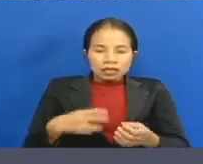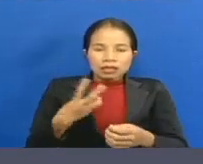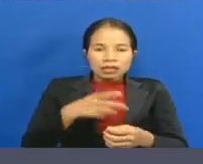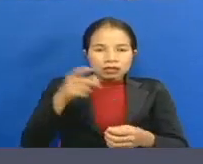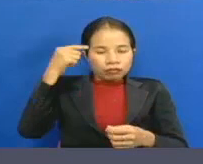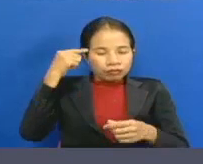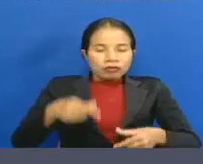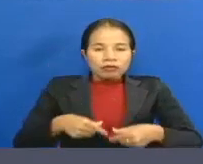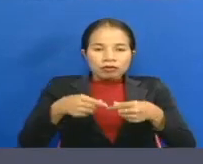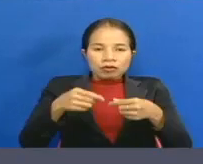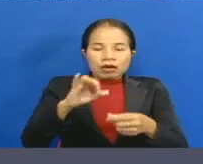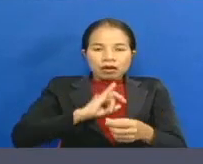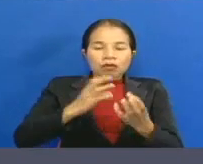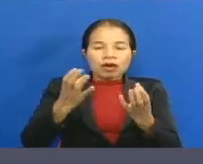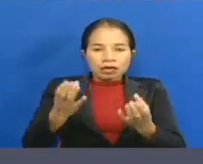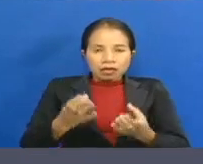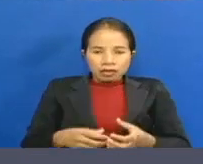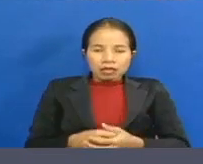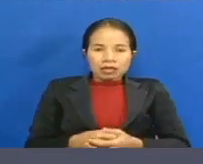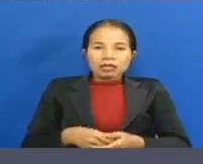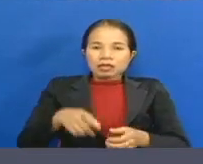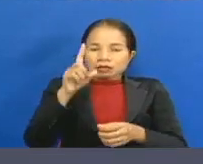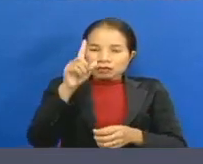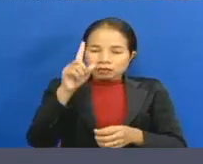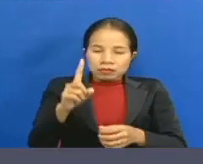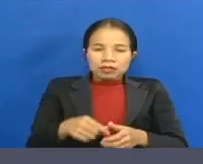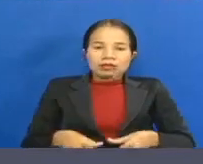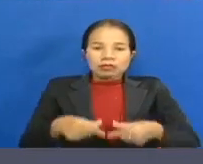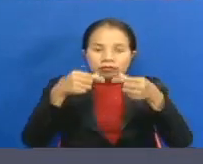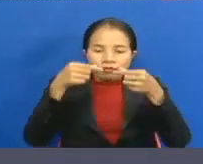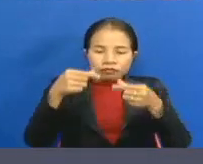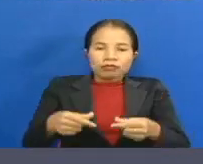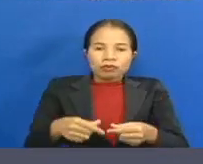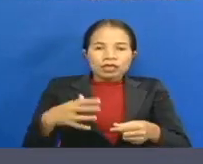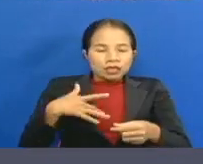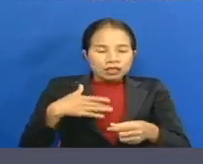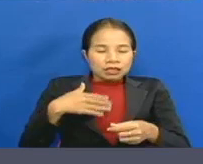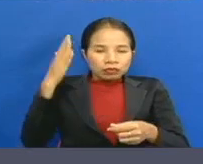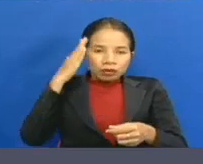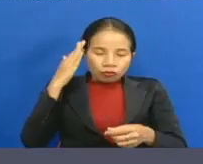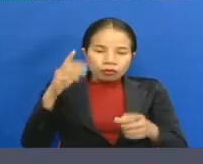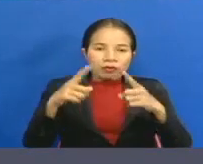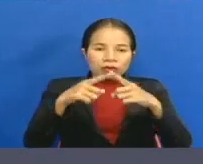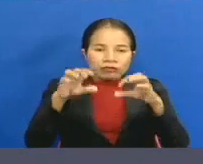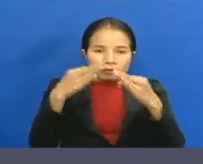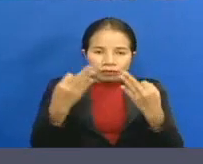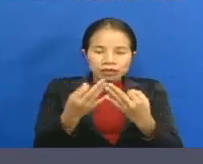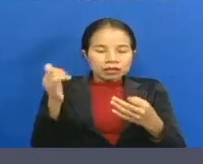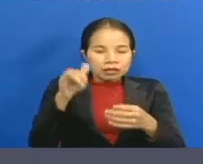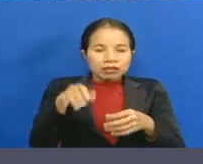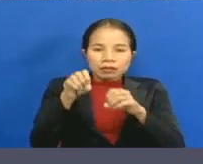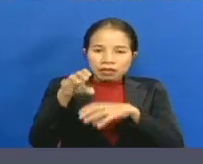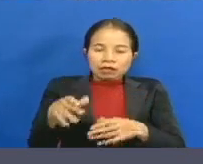cara aproveita pessoalmente fomos manifestar uma condolência sentidos condolências ba família se rota no meio lá com sinem e